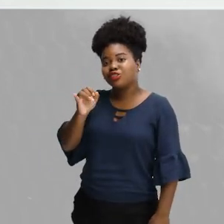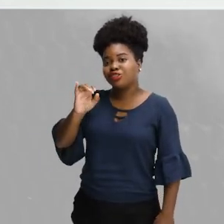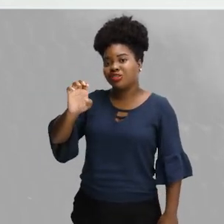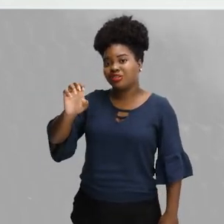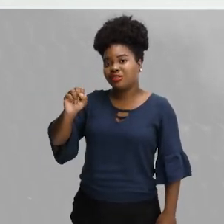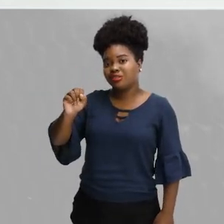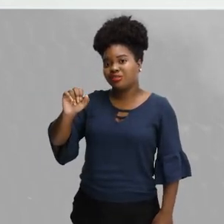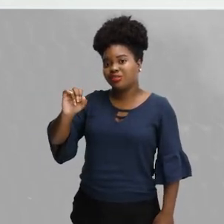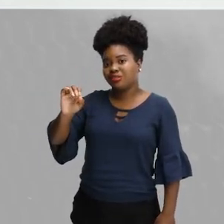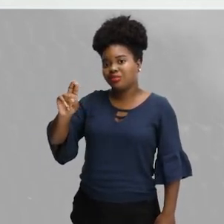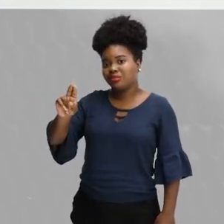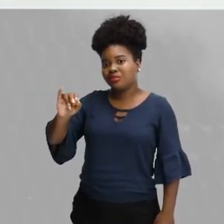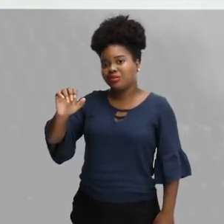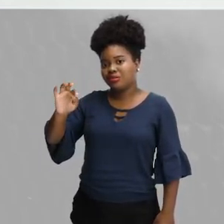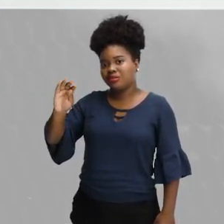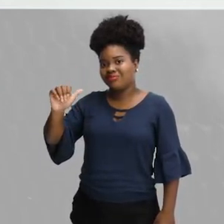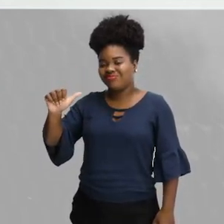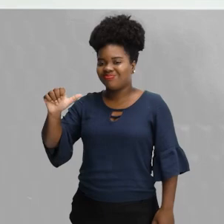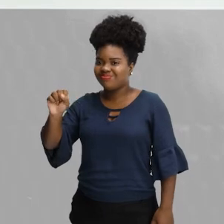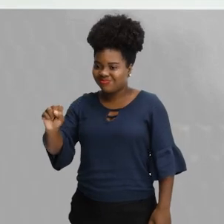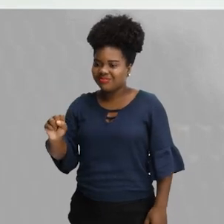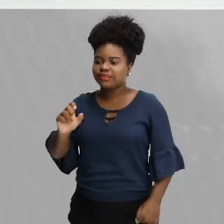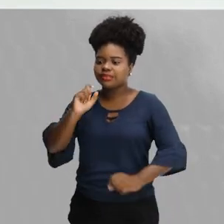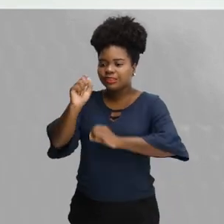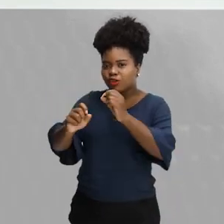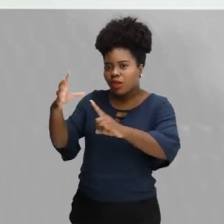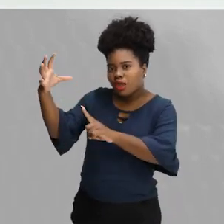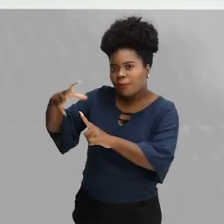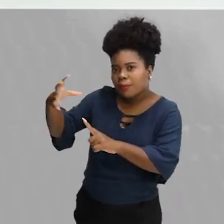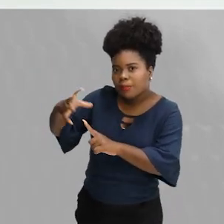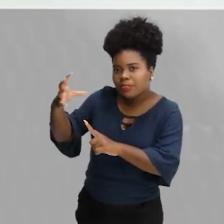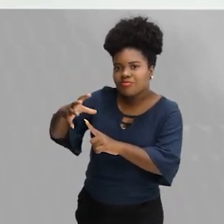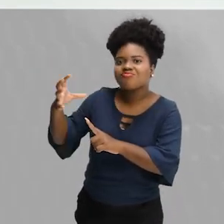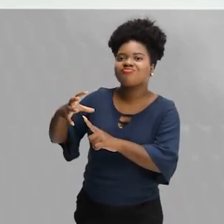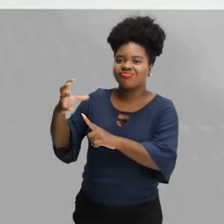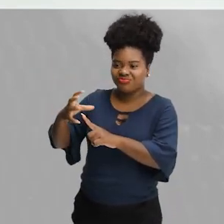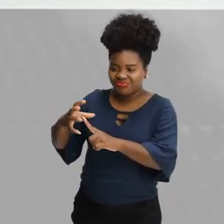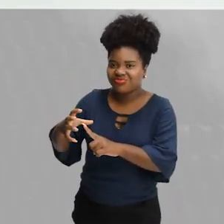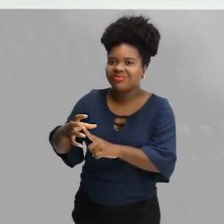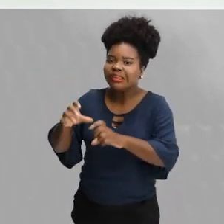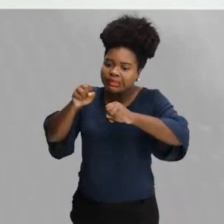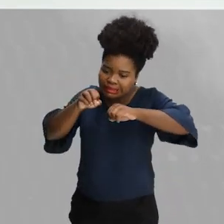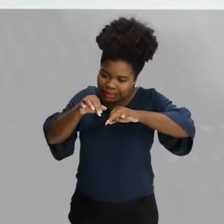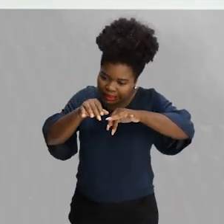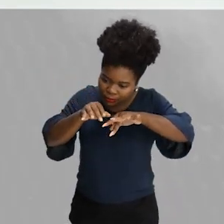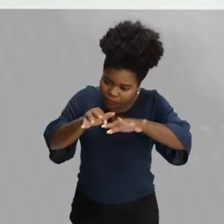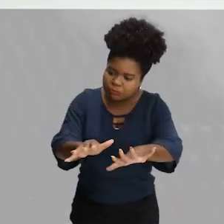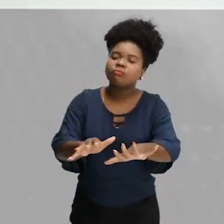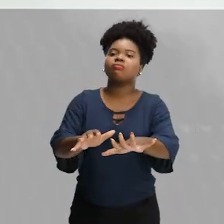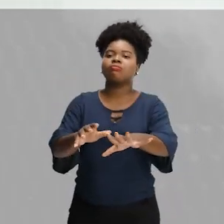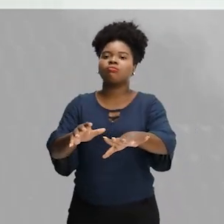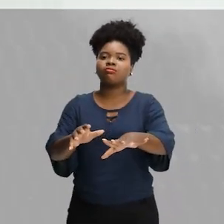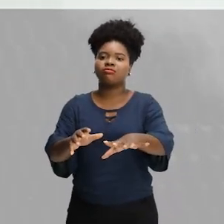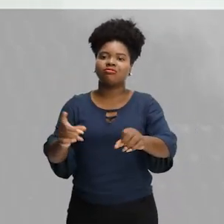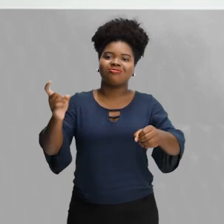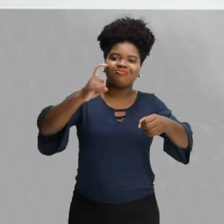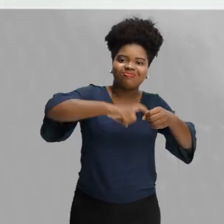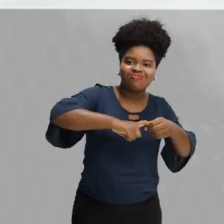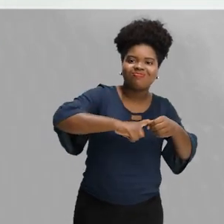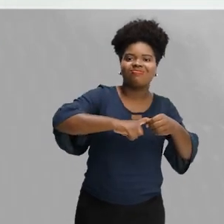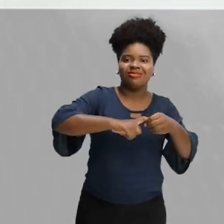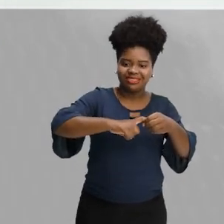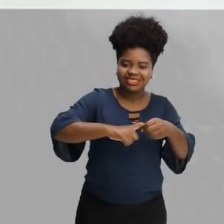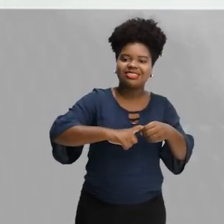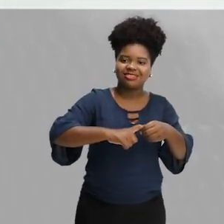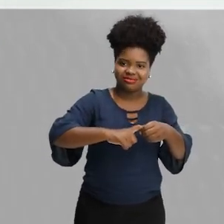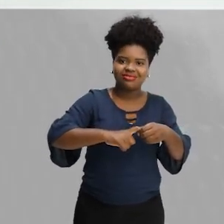Os jesuítas, que também influenciaram nesse desbravamento do interior em busca das tribos